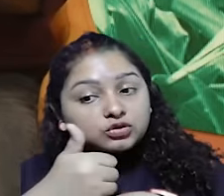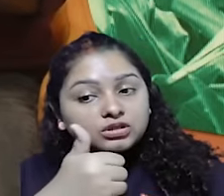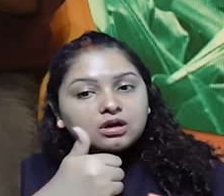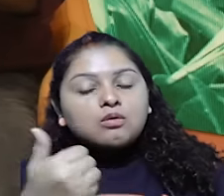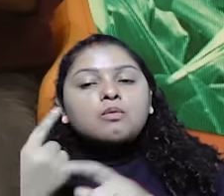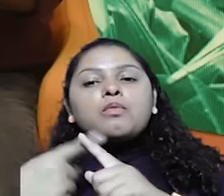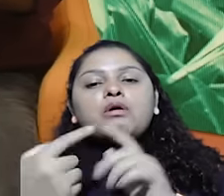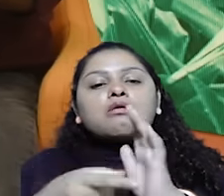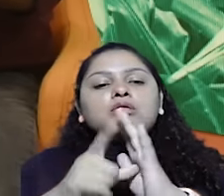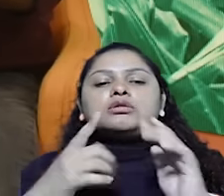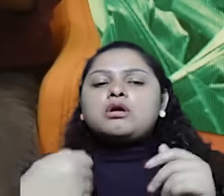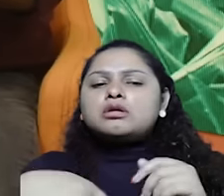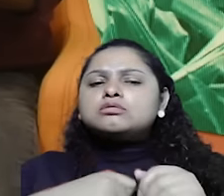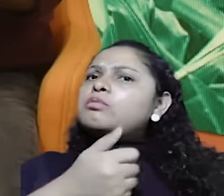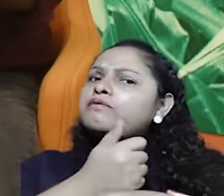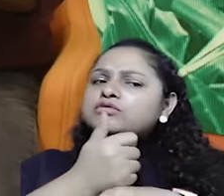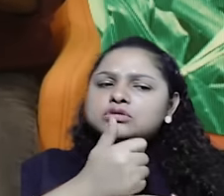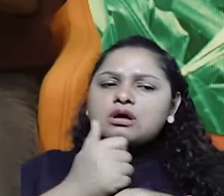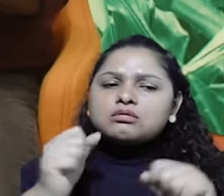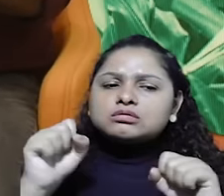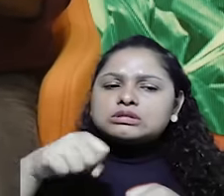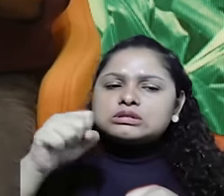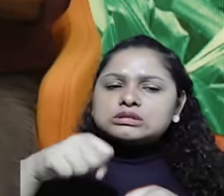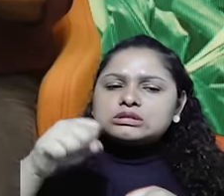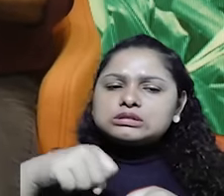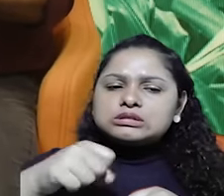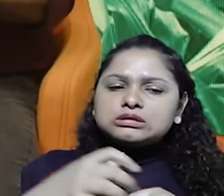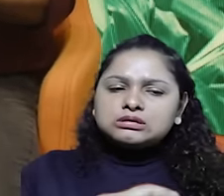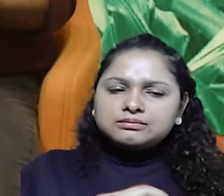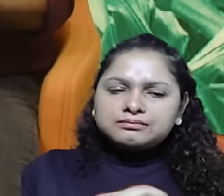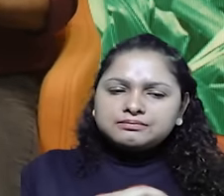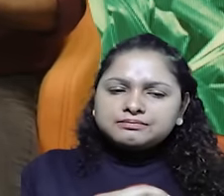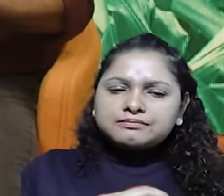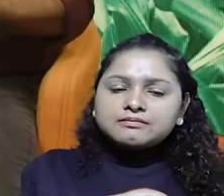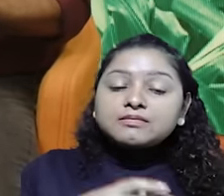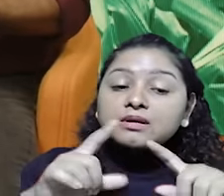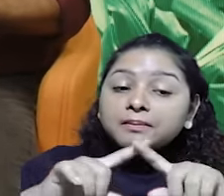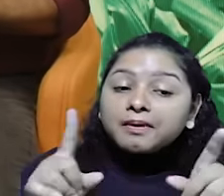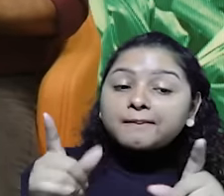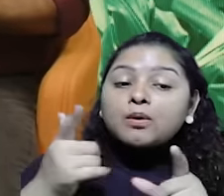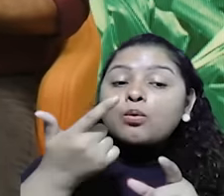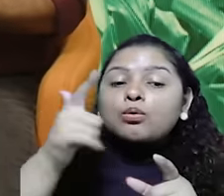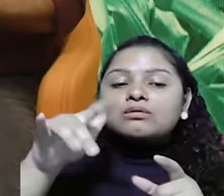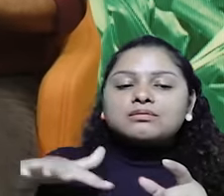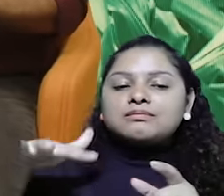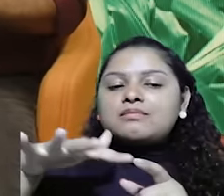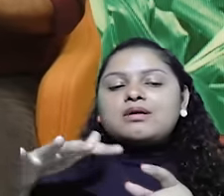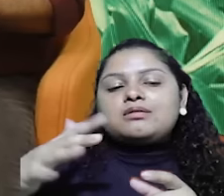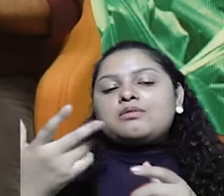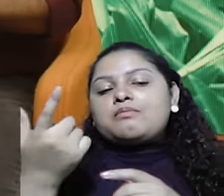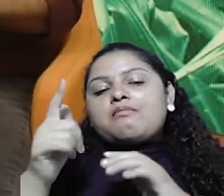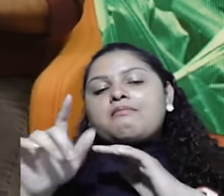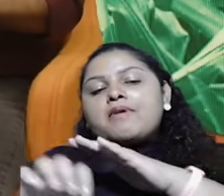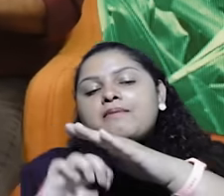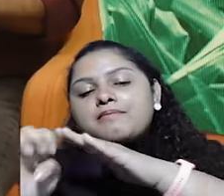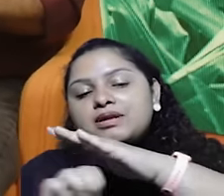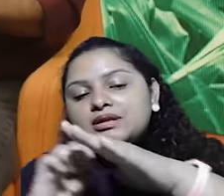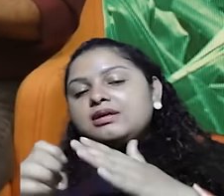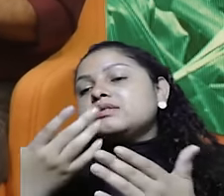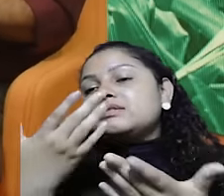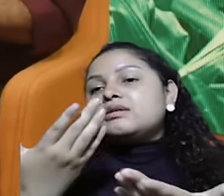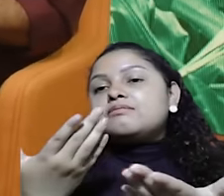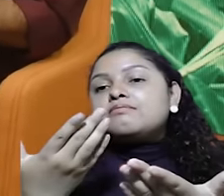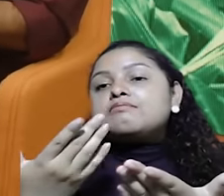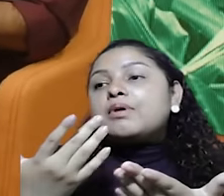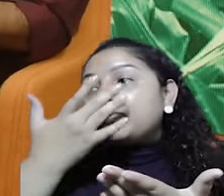era profissional quando eu fornecia os meus produtos mas agora tem uma outra parte né que é uma empresa às vezes um indivíduo como